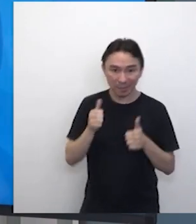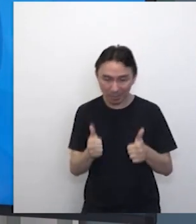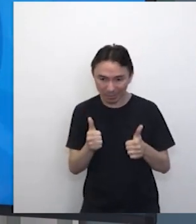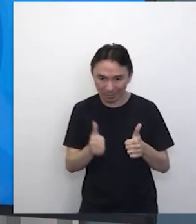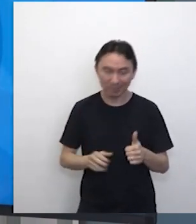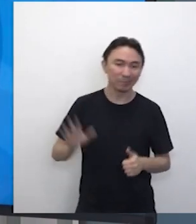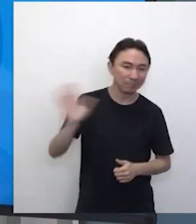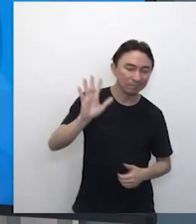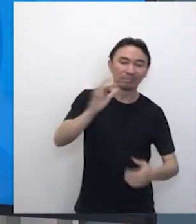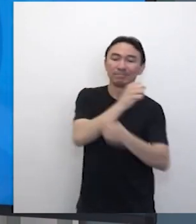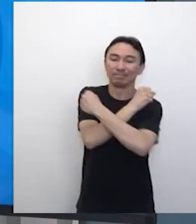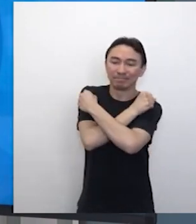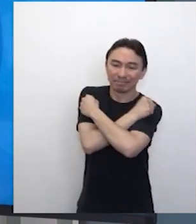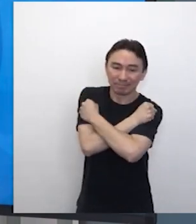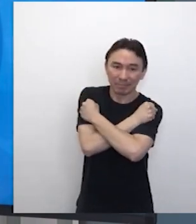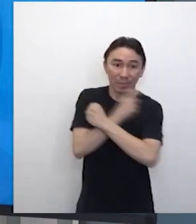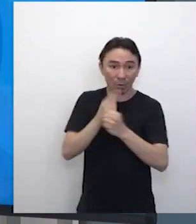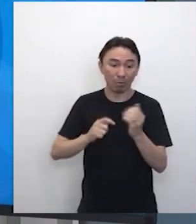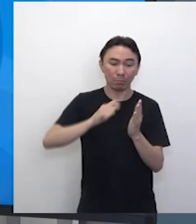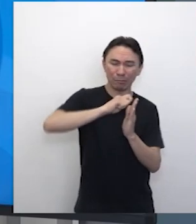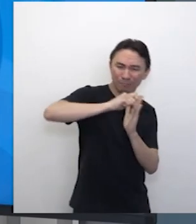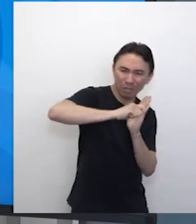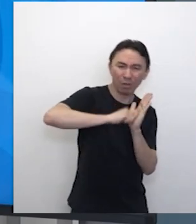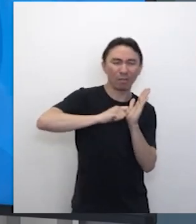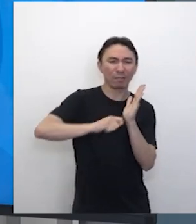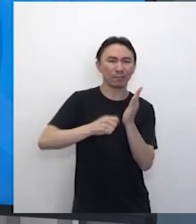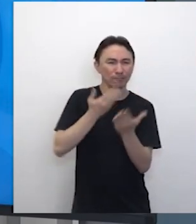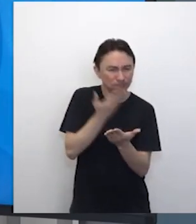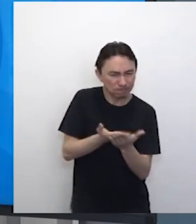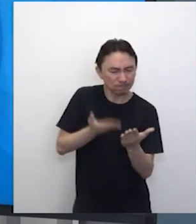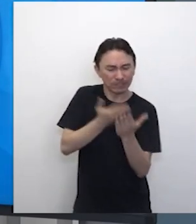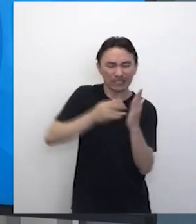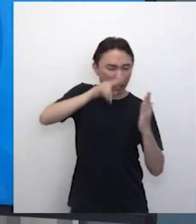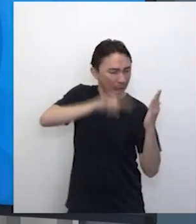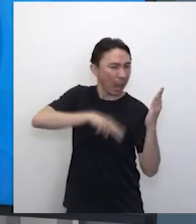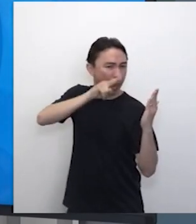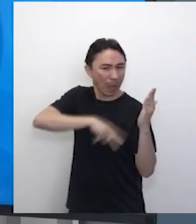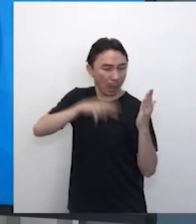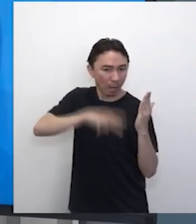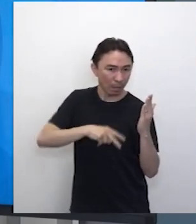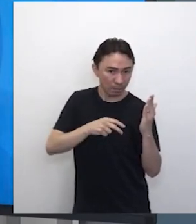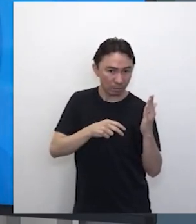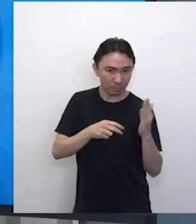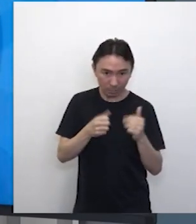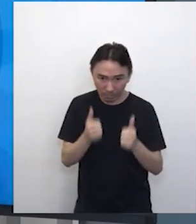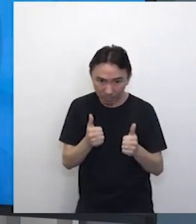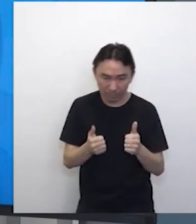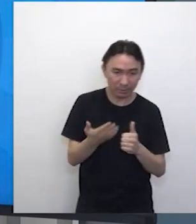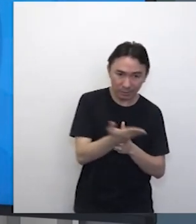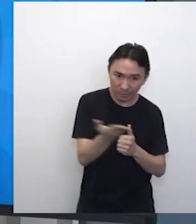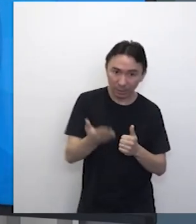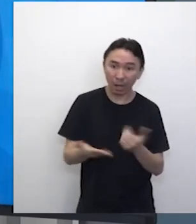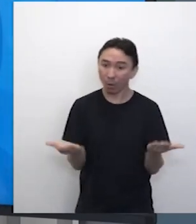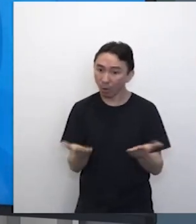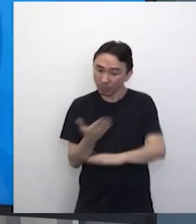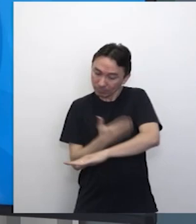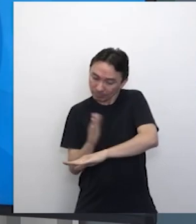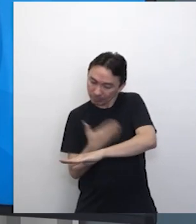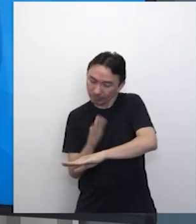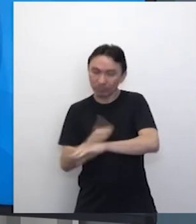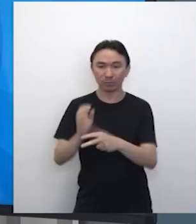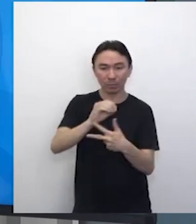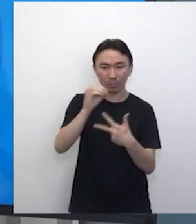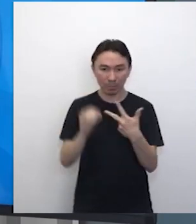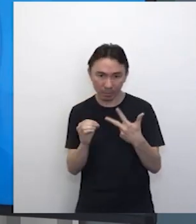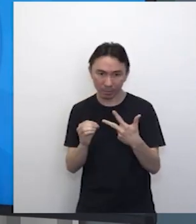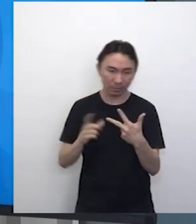grande abraço e anota tudo, estuda e leia bastante, porque é assim que se faz. Você está se preparando para o Enem e